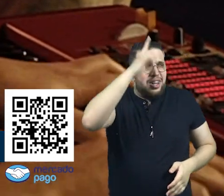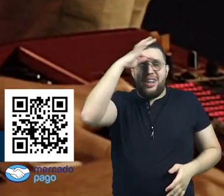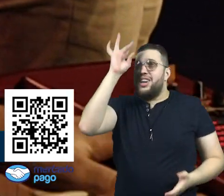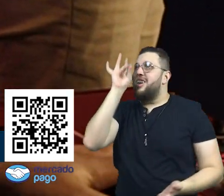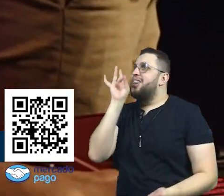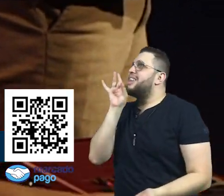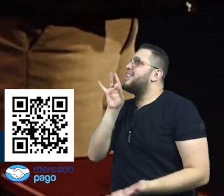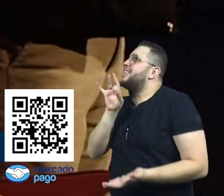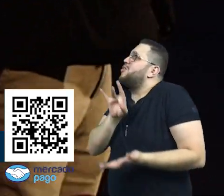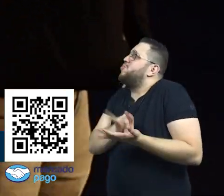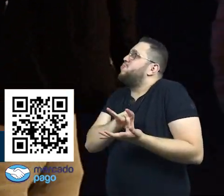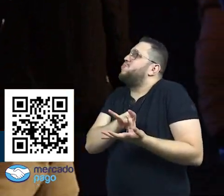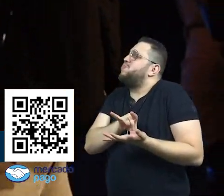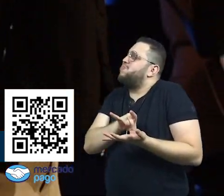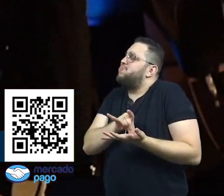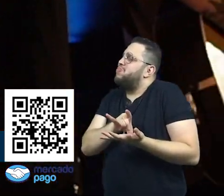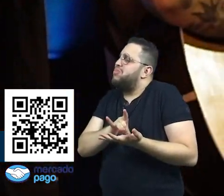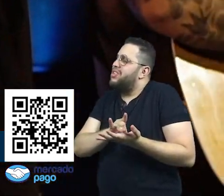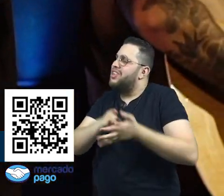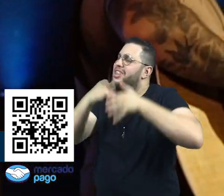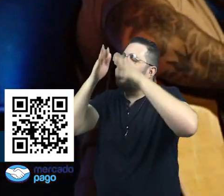e em verdade